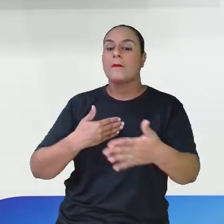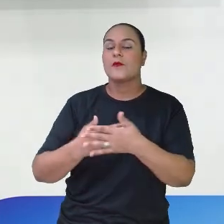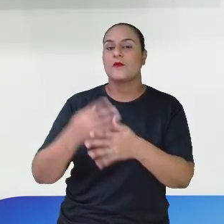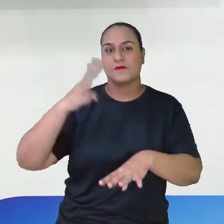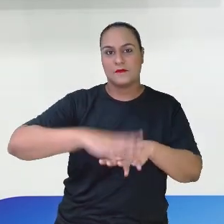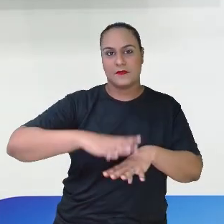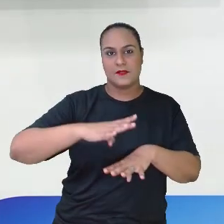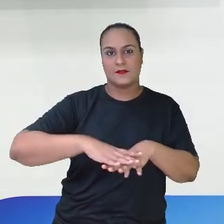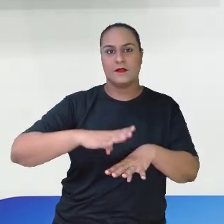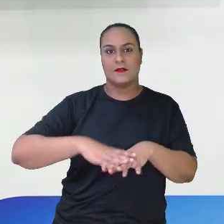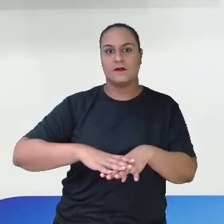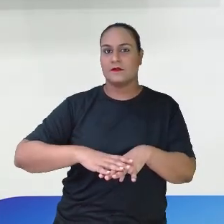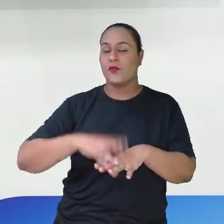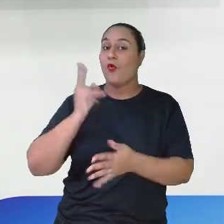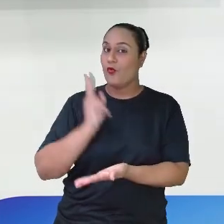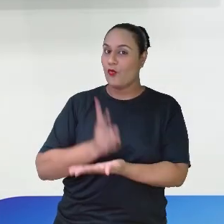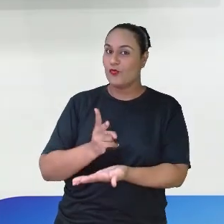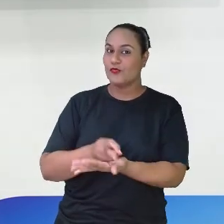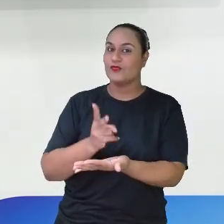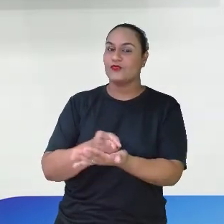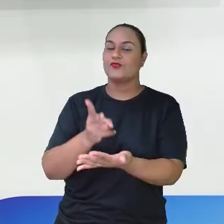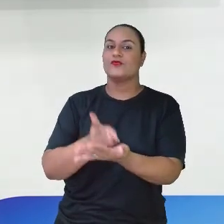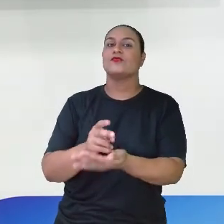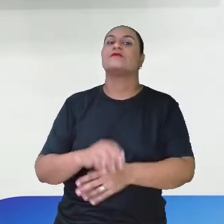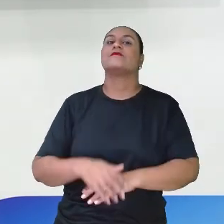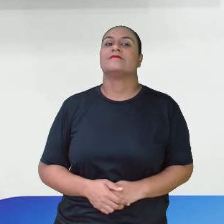professora Márcia. Não saiam daí. E